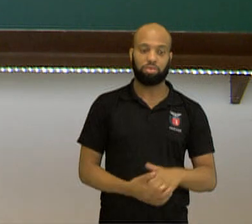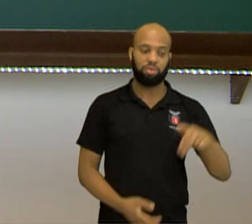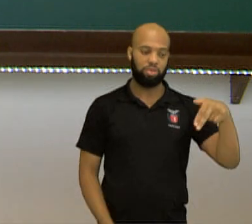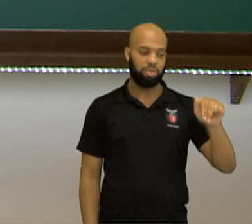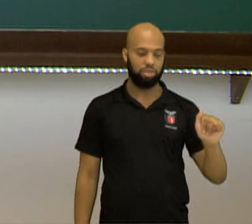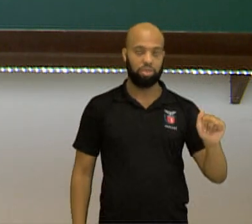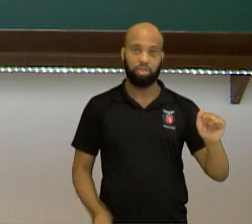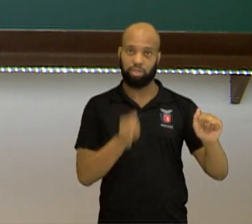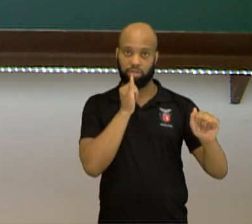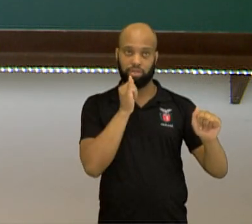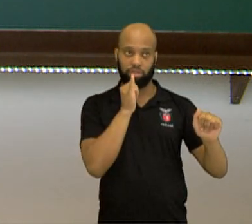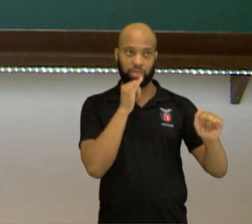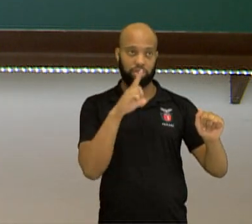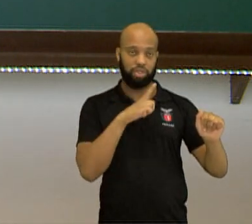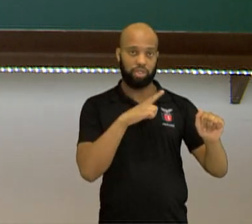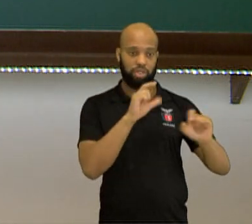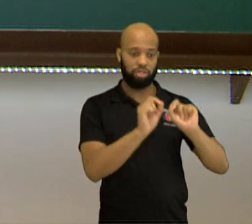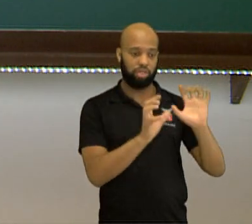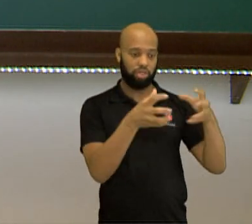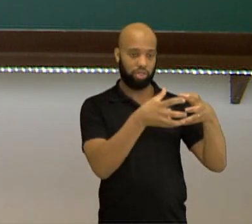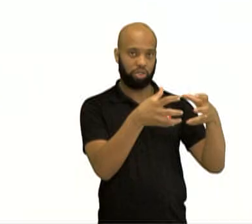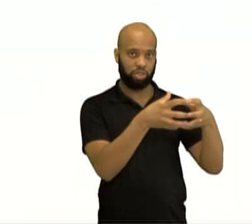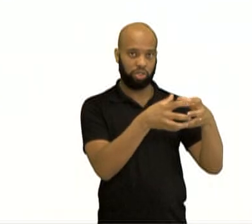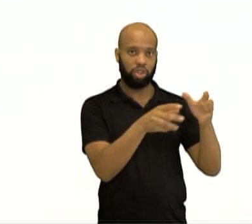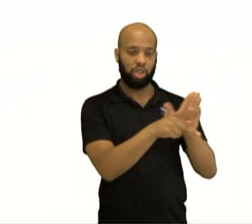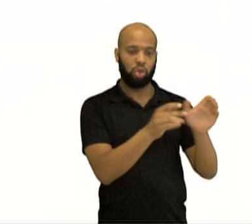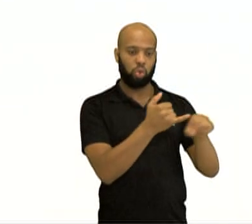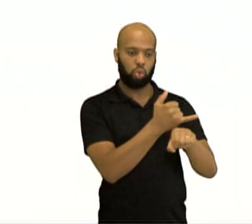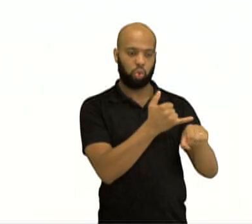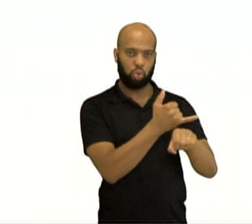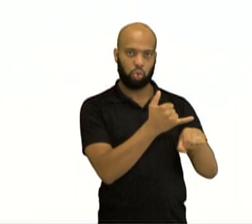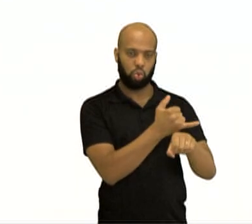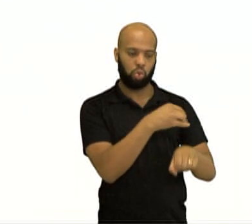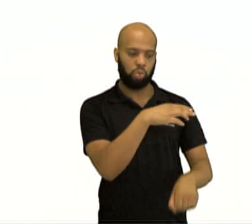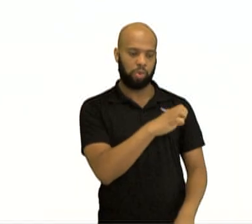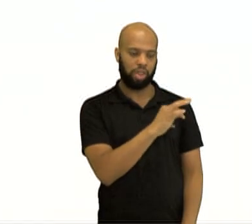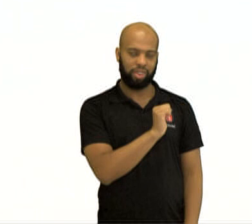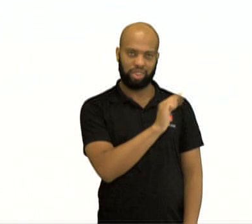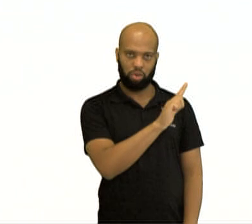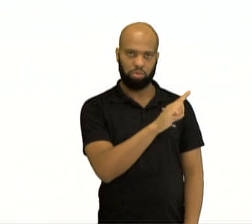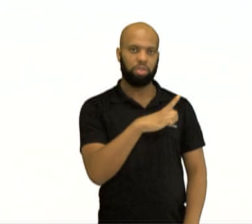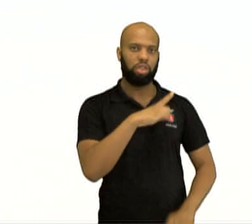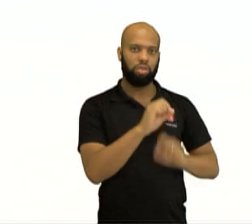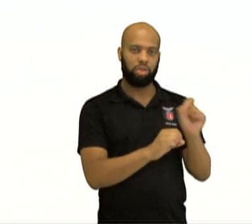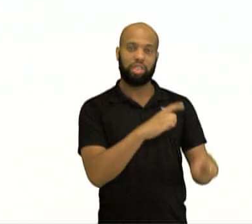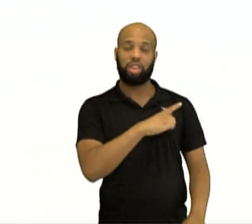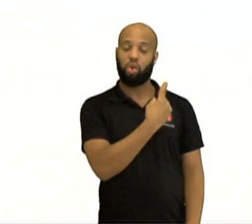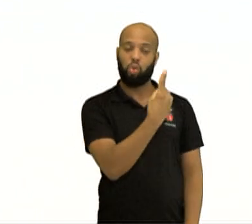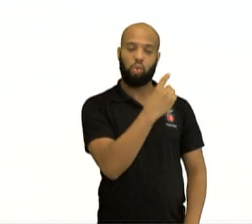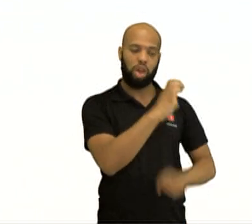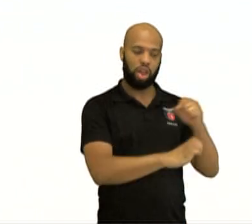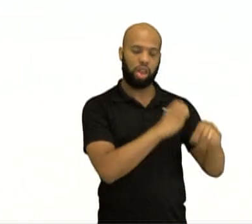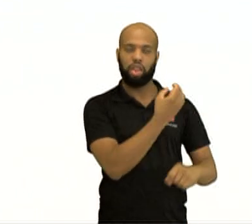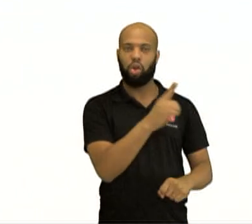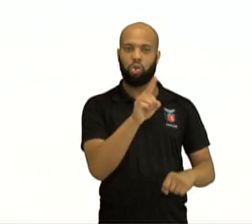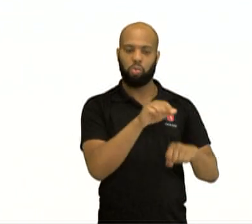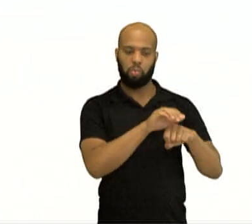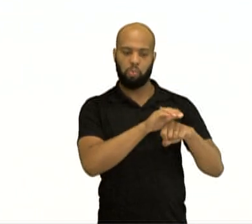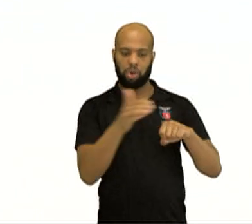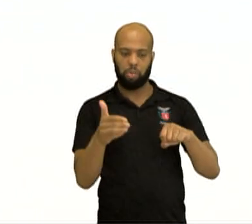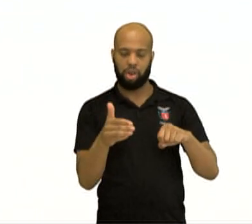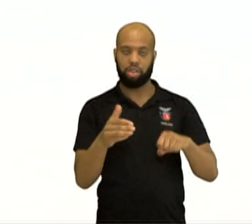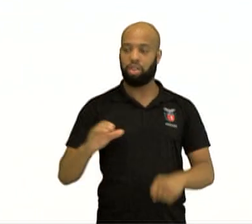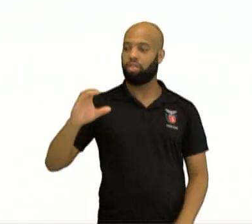exemplo, que está aqui na família dos metais alcalinos, na primeira coluna, ele tem 1 elétron na última camada.